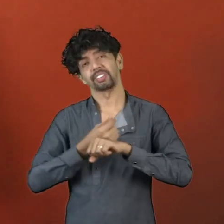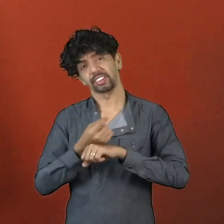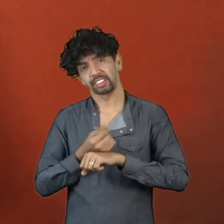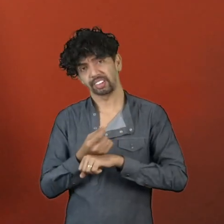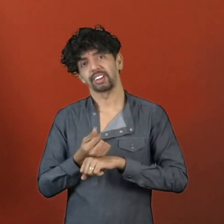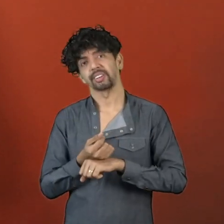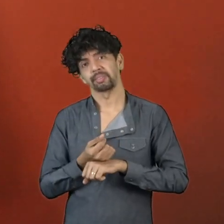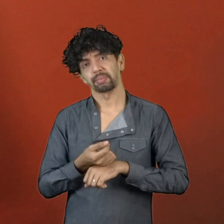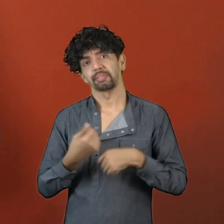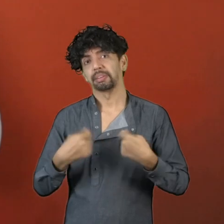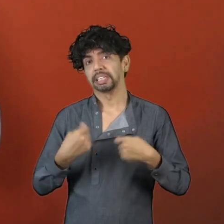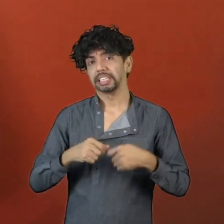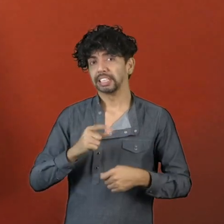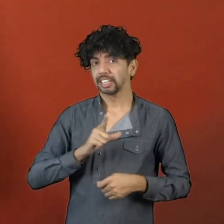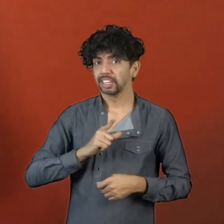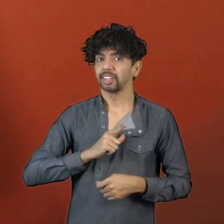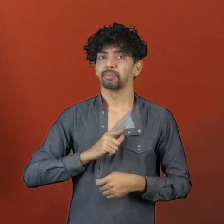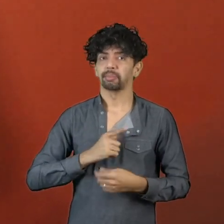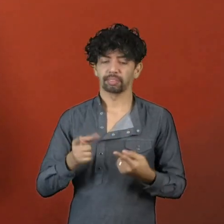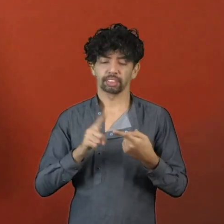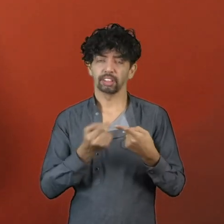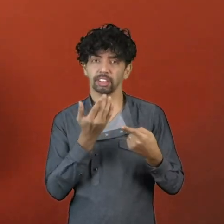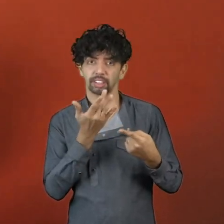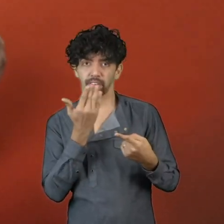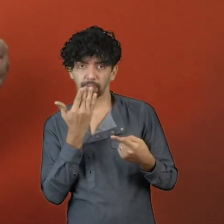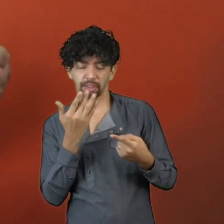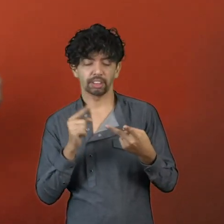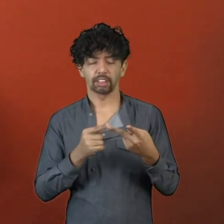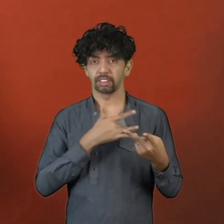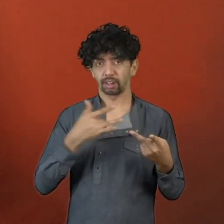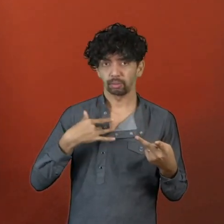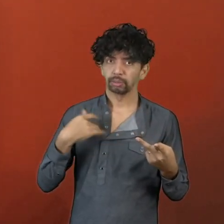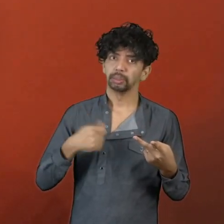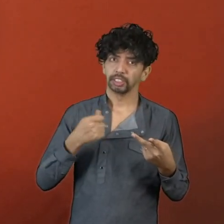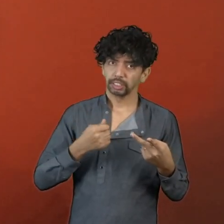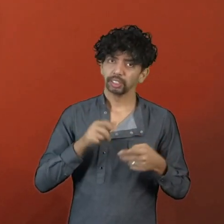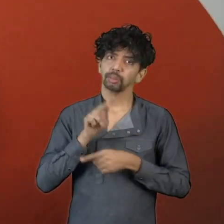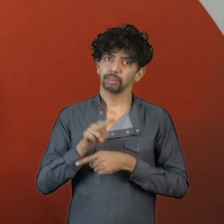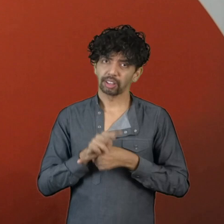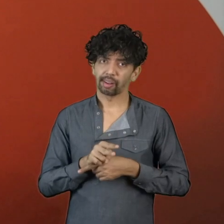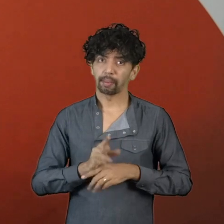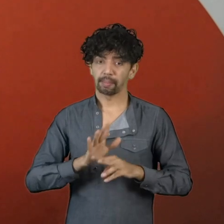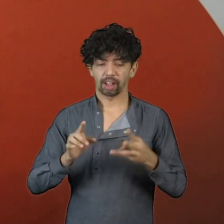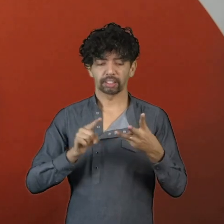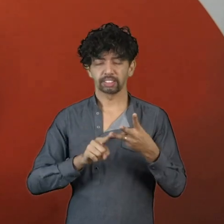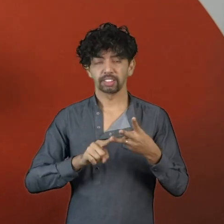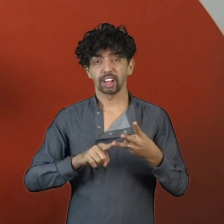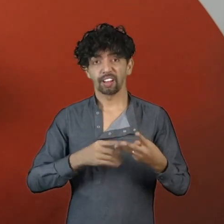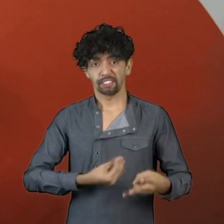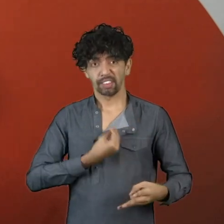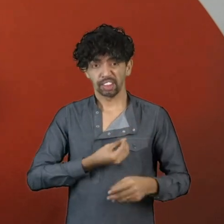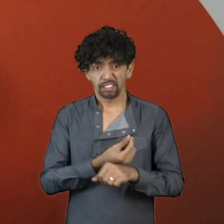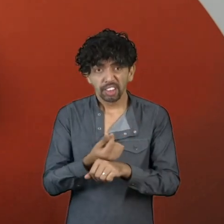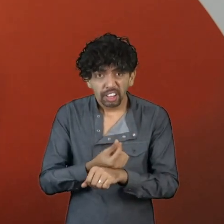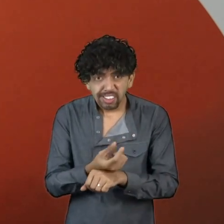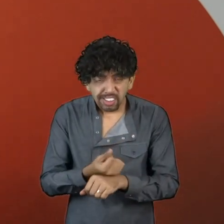é fundamental. Saúde alimentar não dá para descuidar em nenhum momento da sua vida. Saúde financeira também não